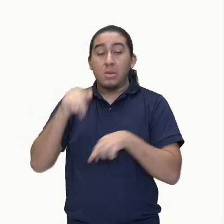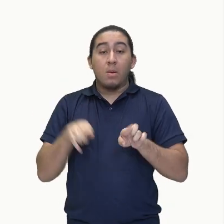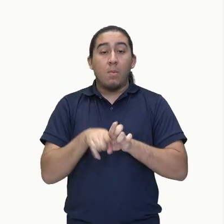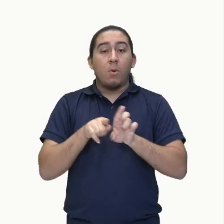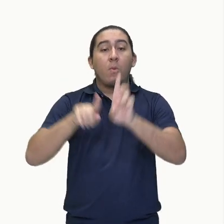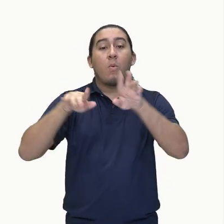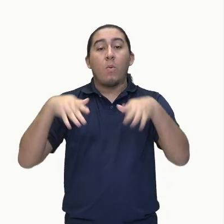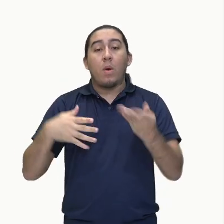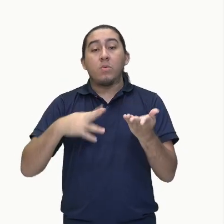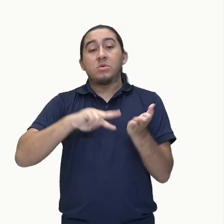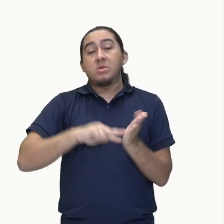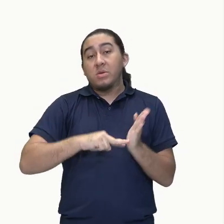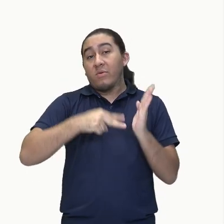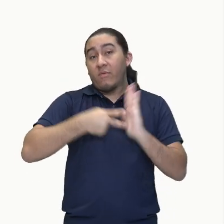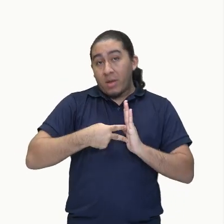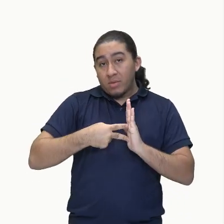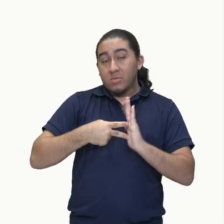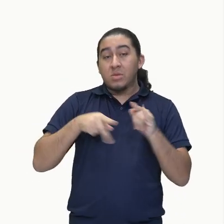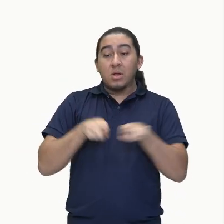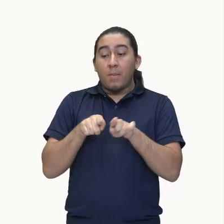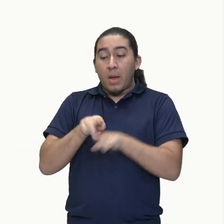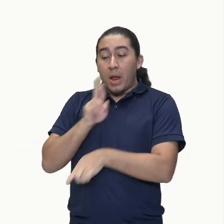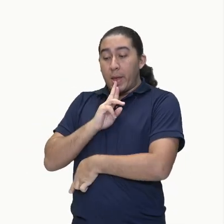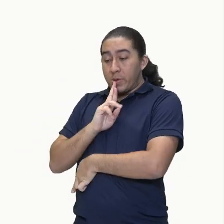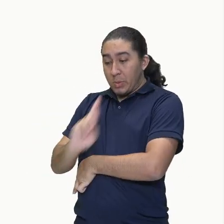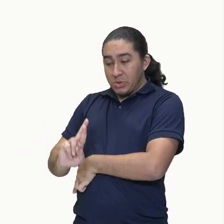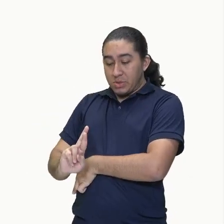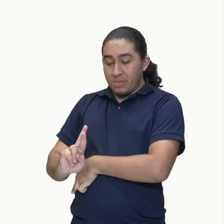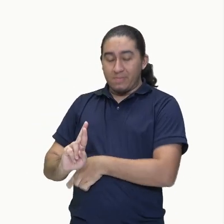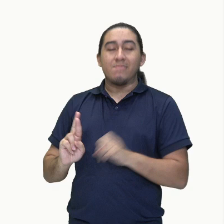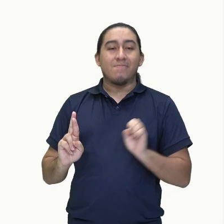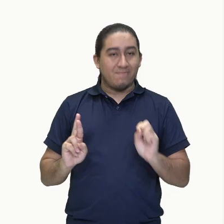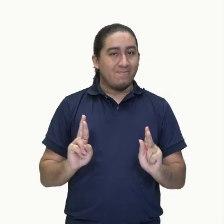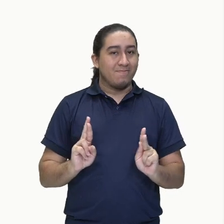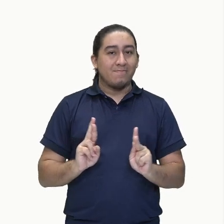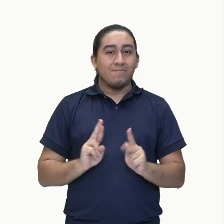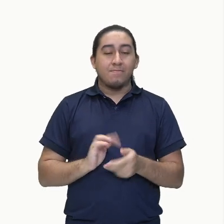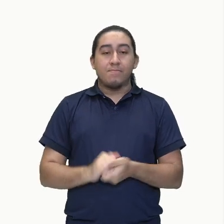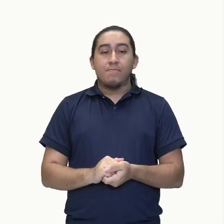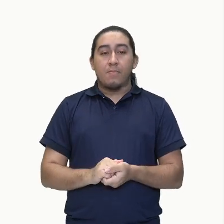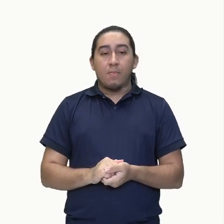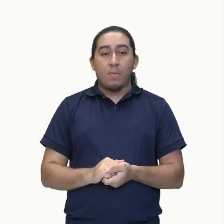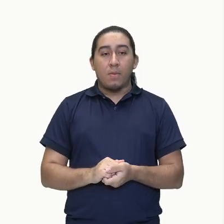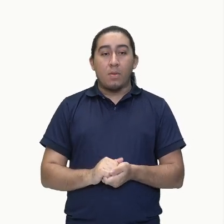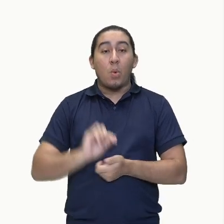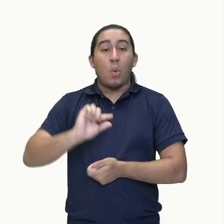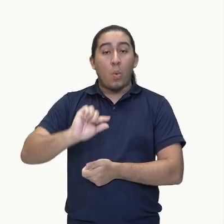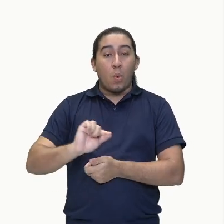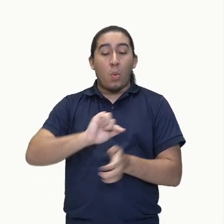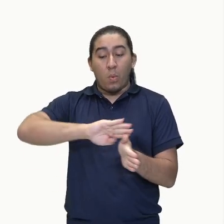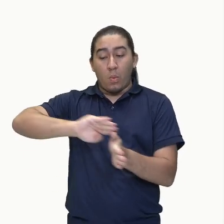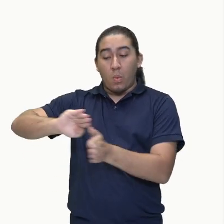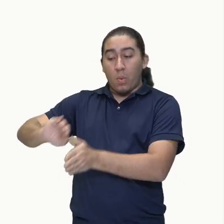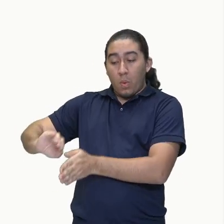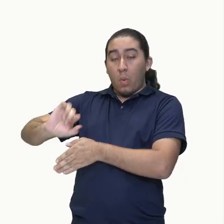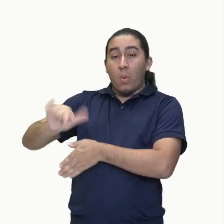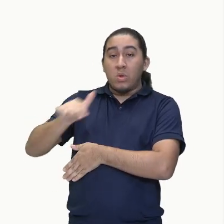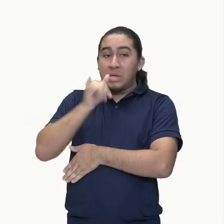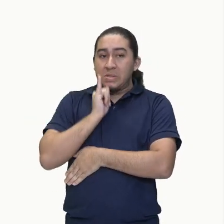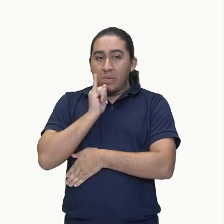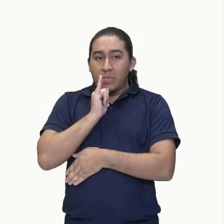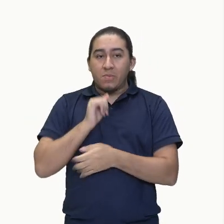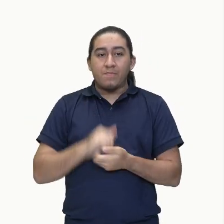aquilo significa e o resultado. Ok? Vamos a mais um exemplo. Agora eu tenho